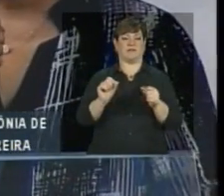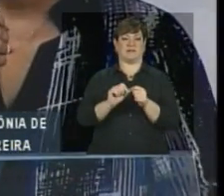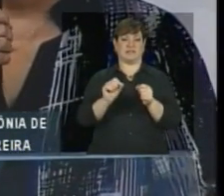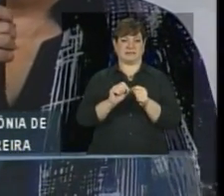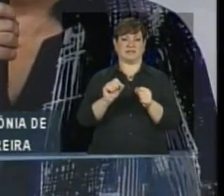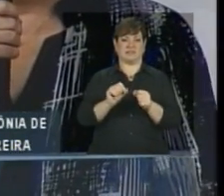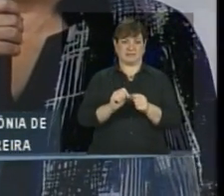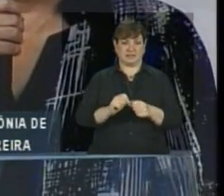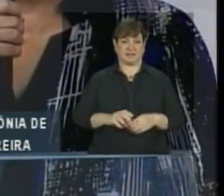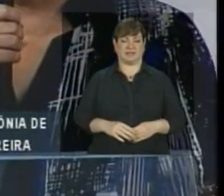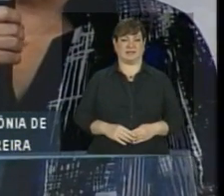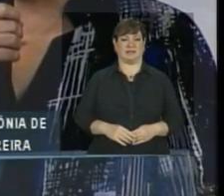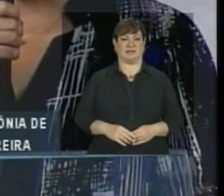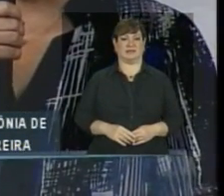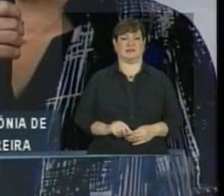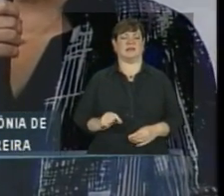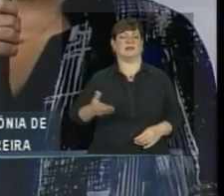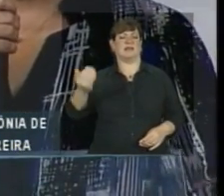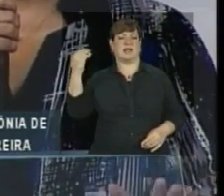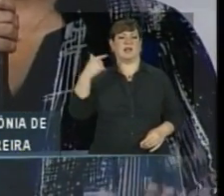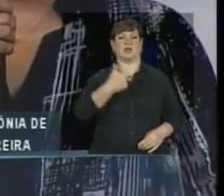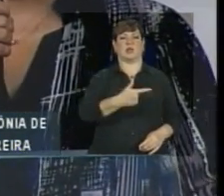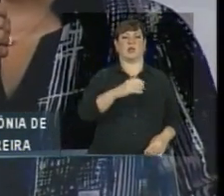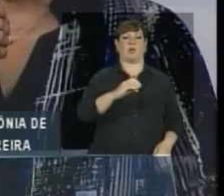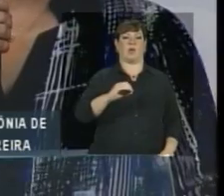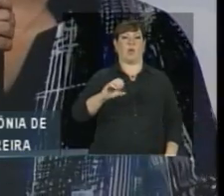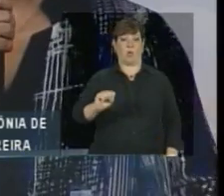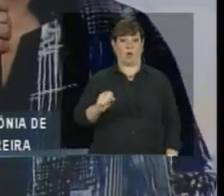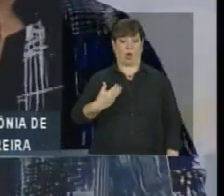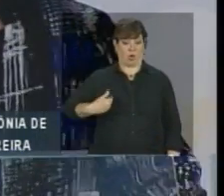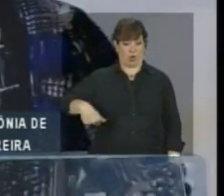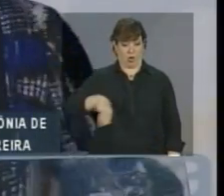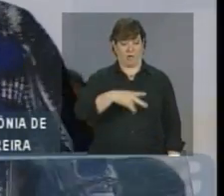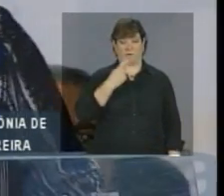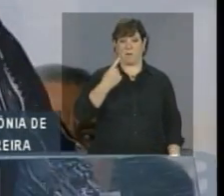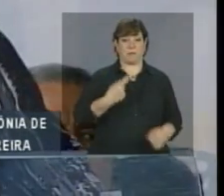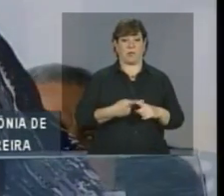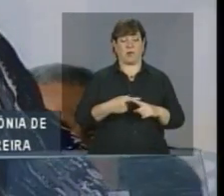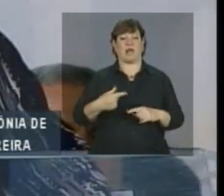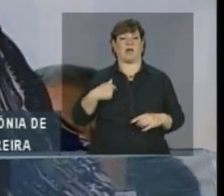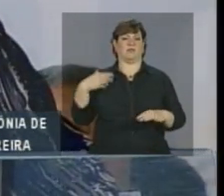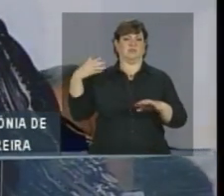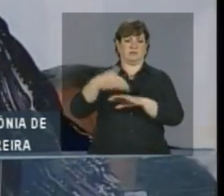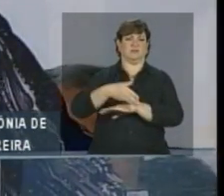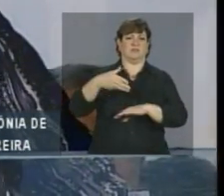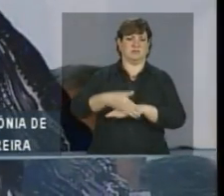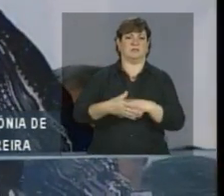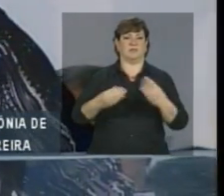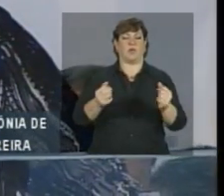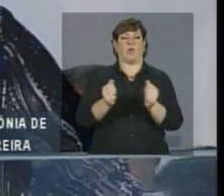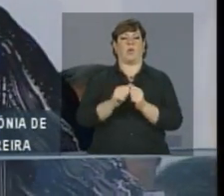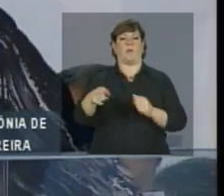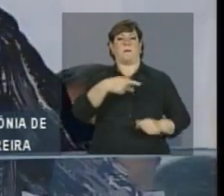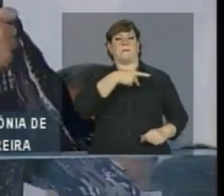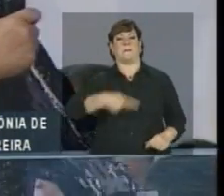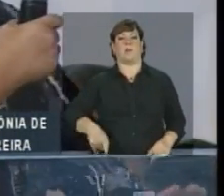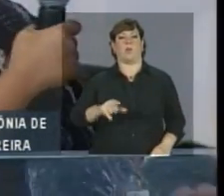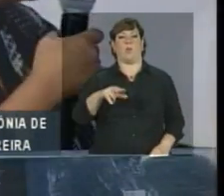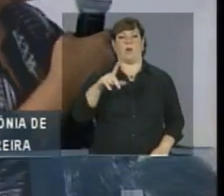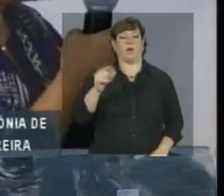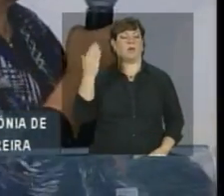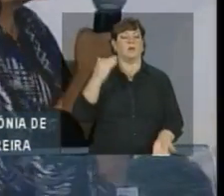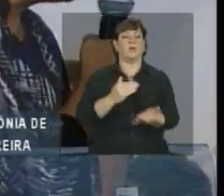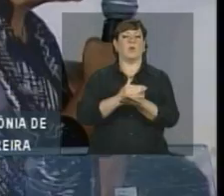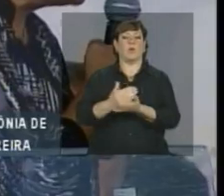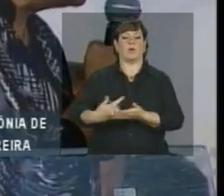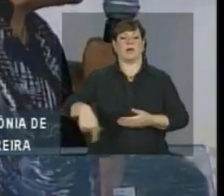estabelecer desde 2008, eu falo nós porque eu participei ativamente com o presidente Lula do